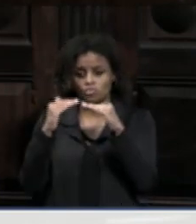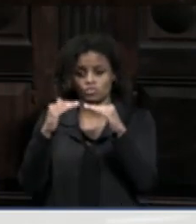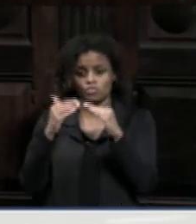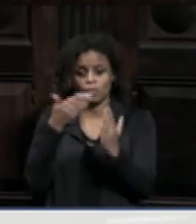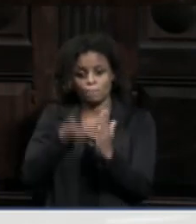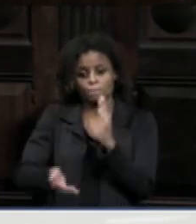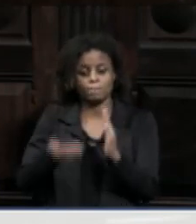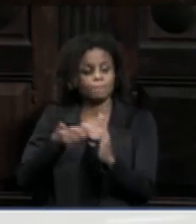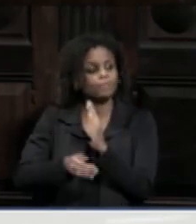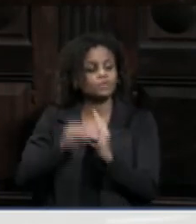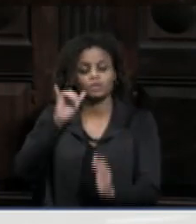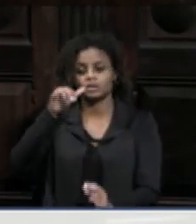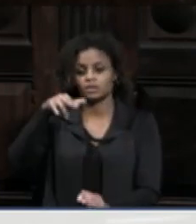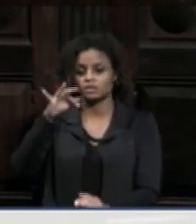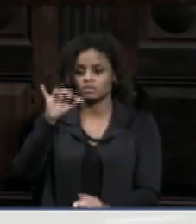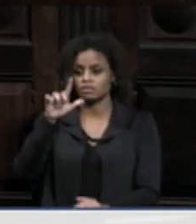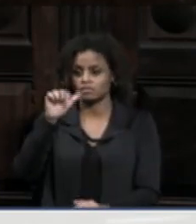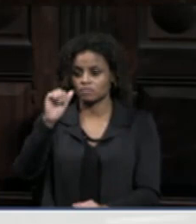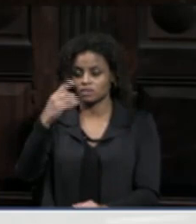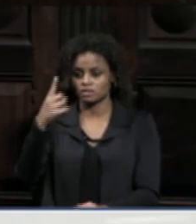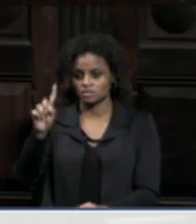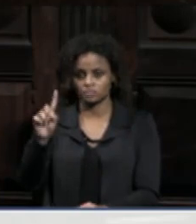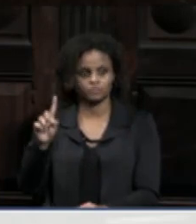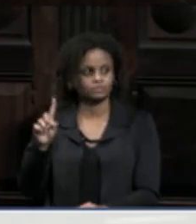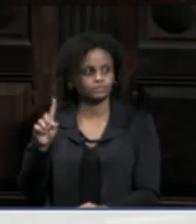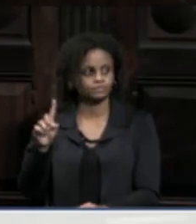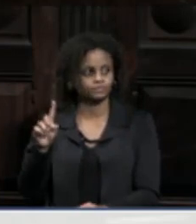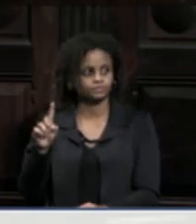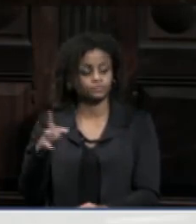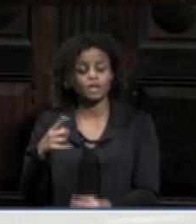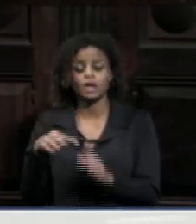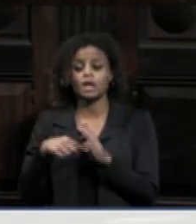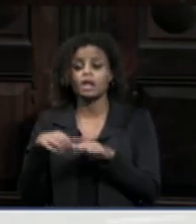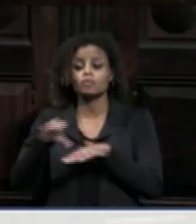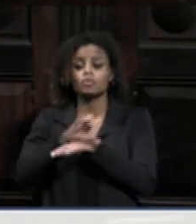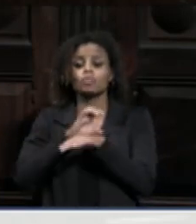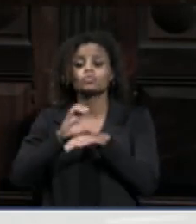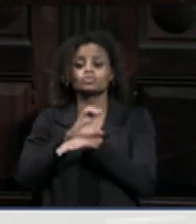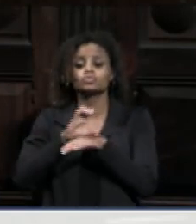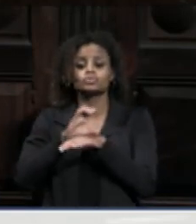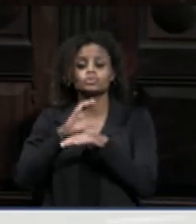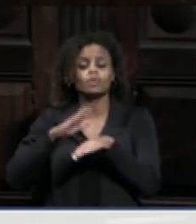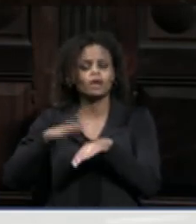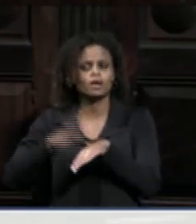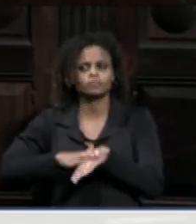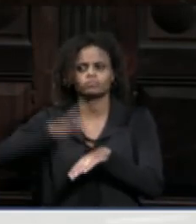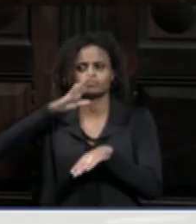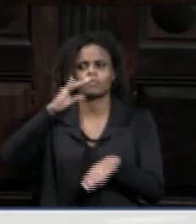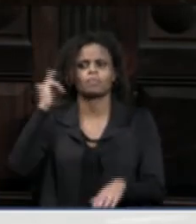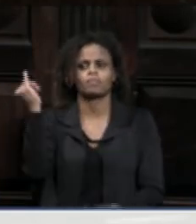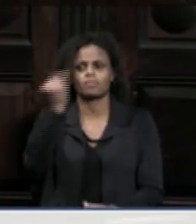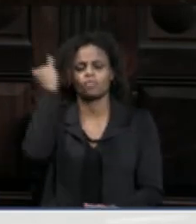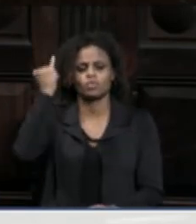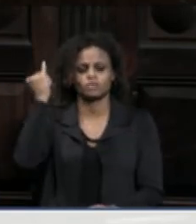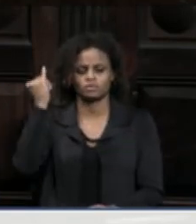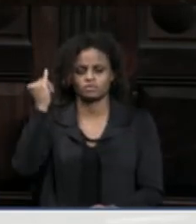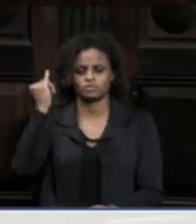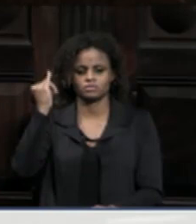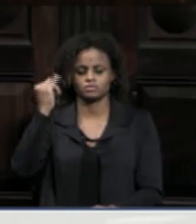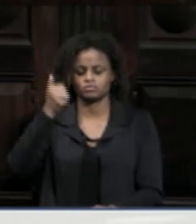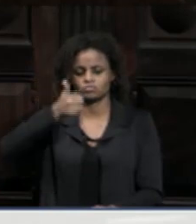E a Constituição está acima de qualquer regime de recuperação fiscal.